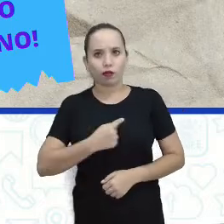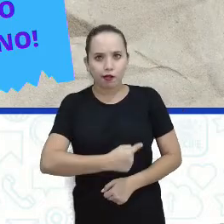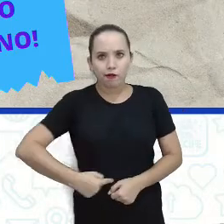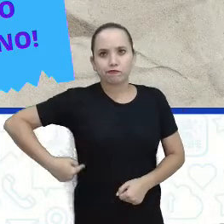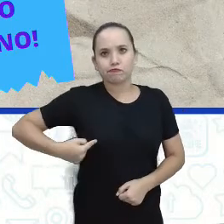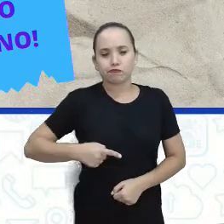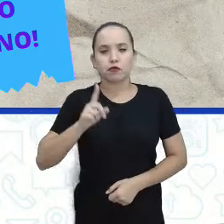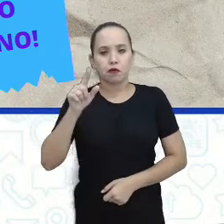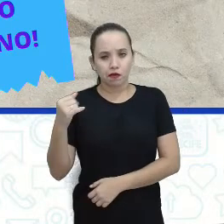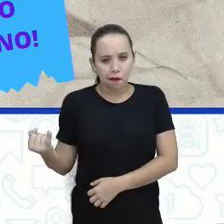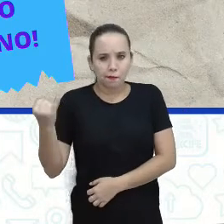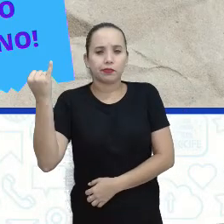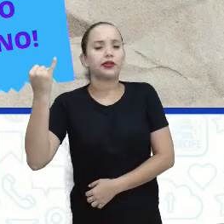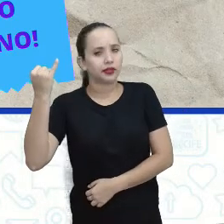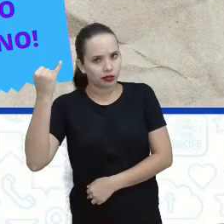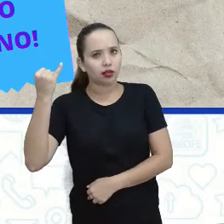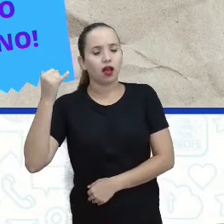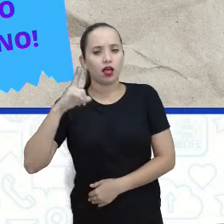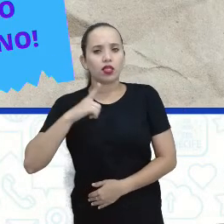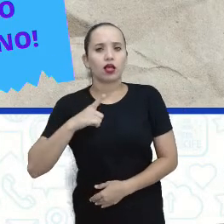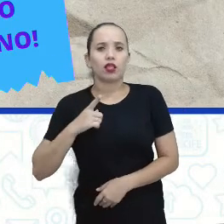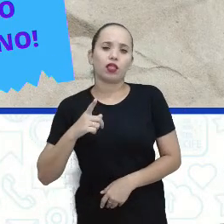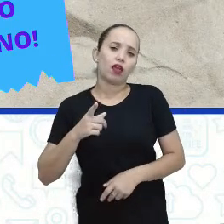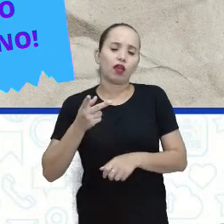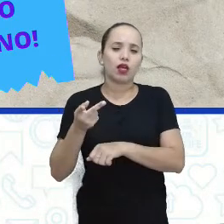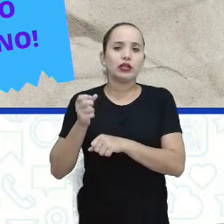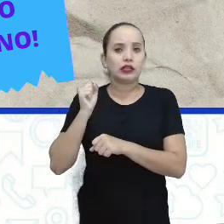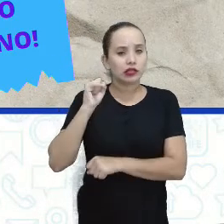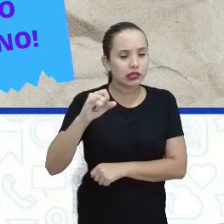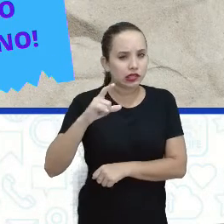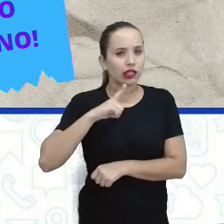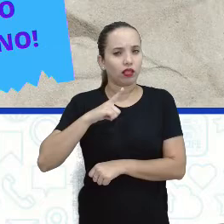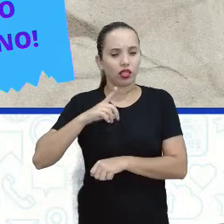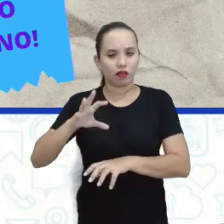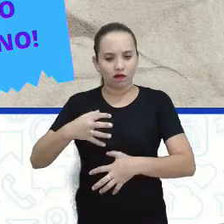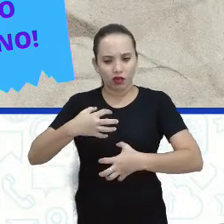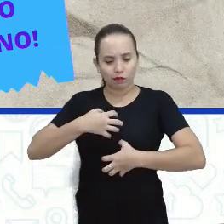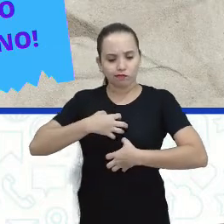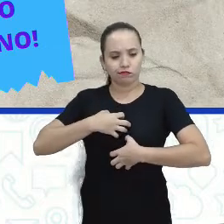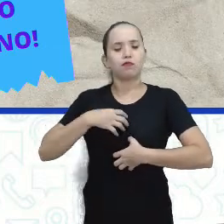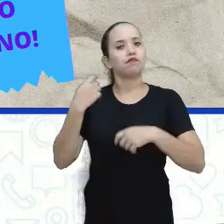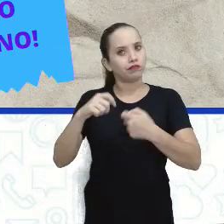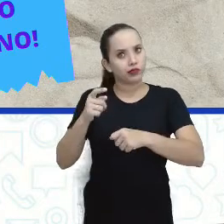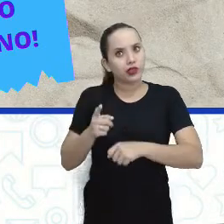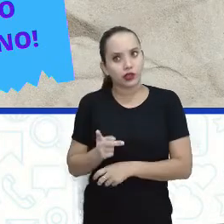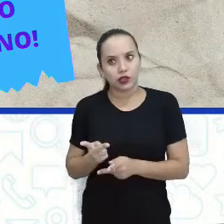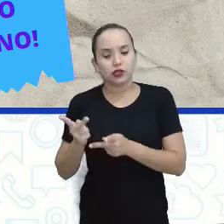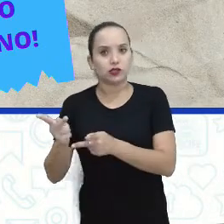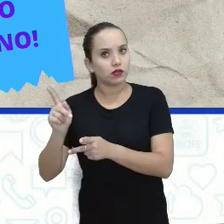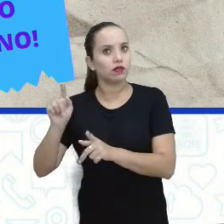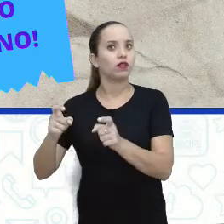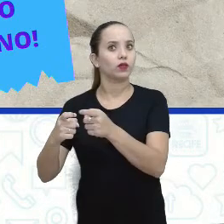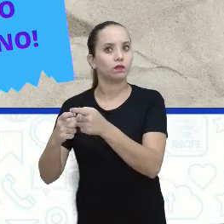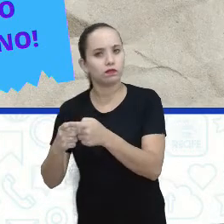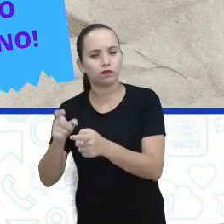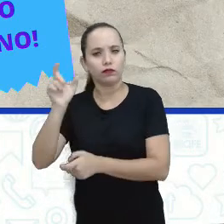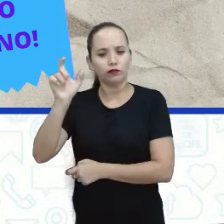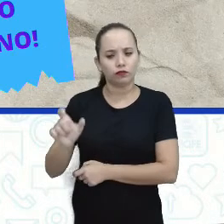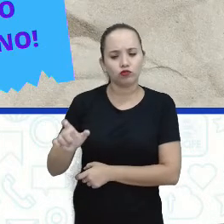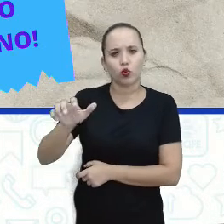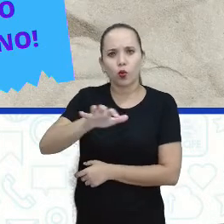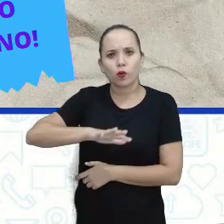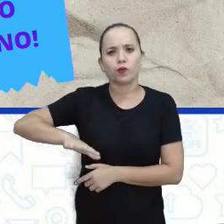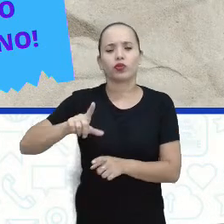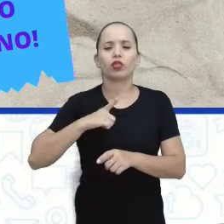é importante que a qualquer momento que aconteça, procurar realmente os postos de saúde para imediatamente, nos casos de